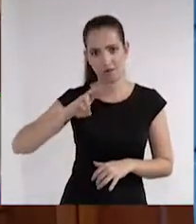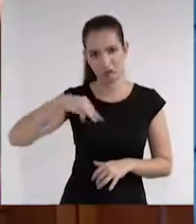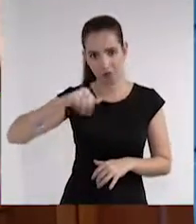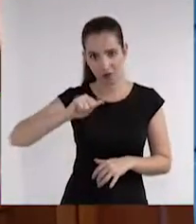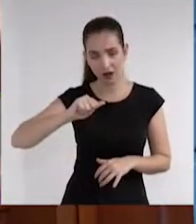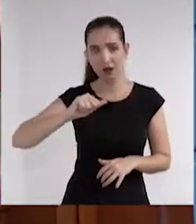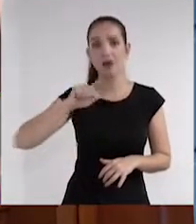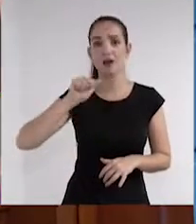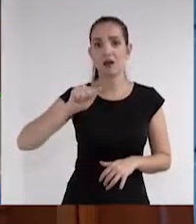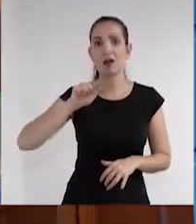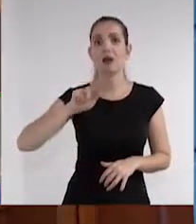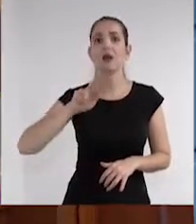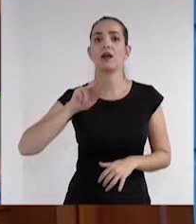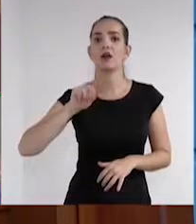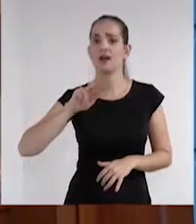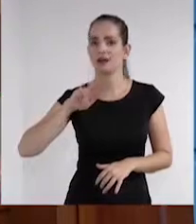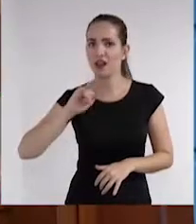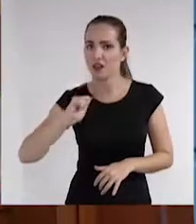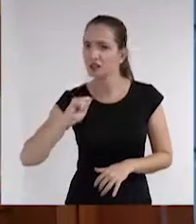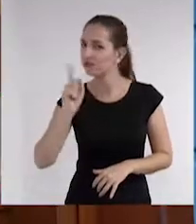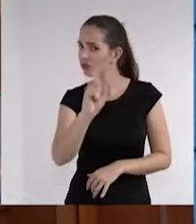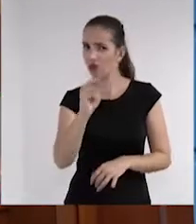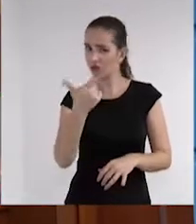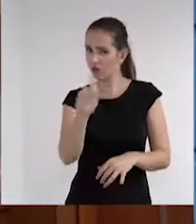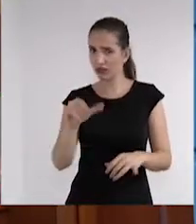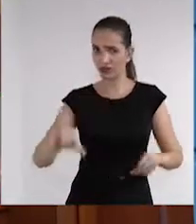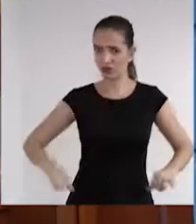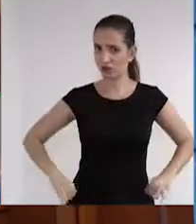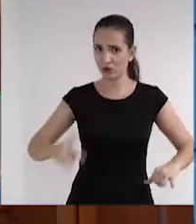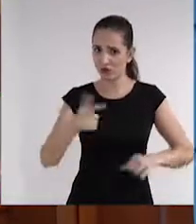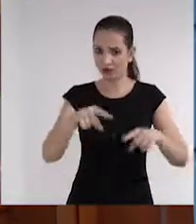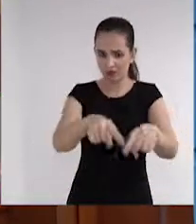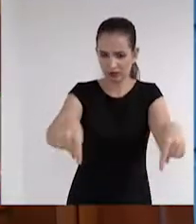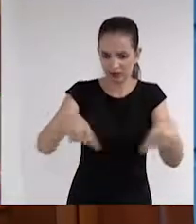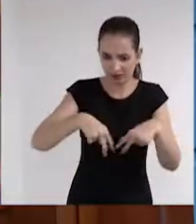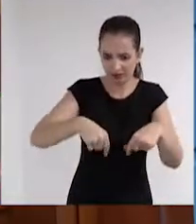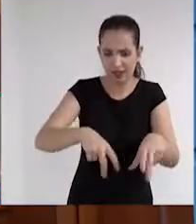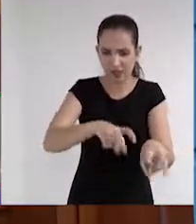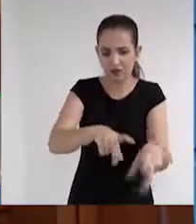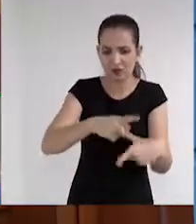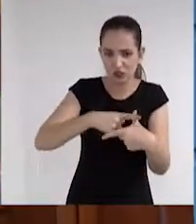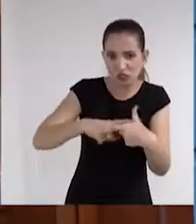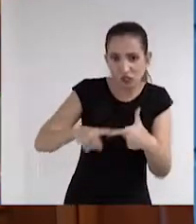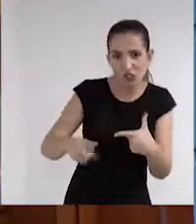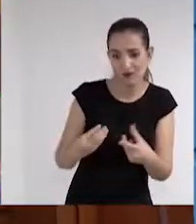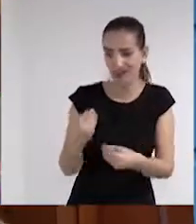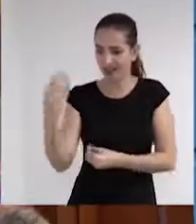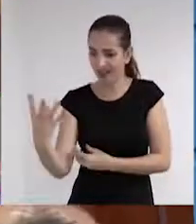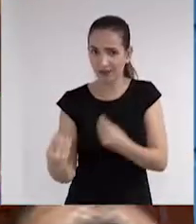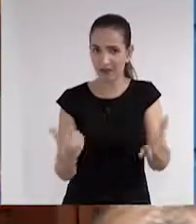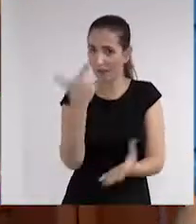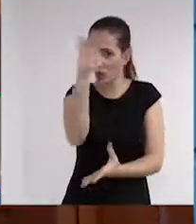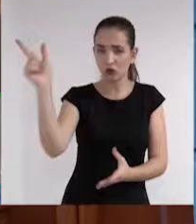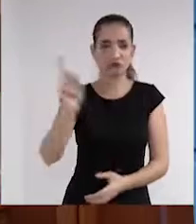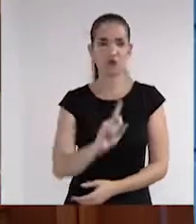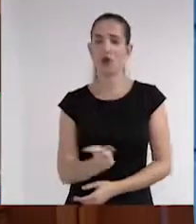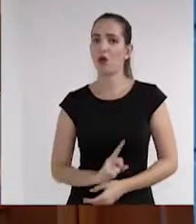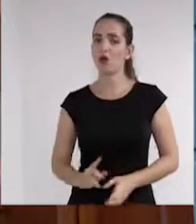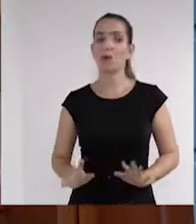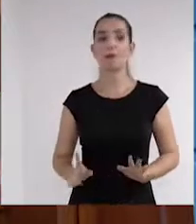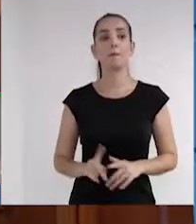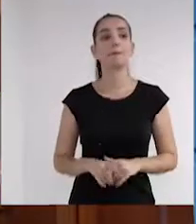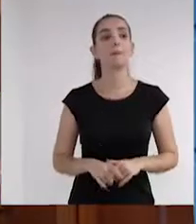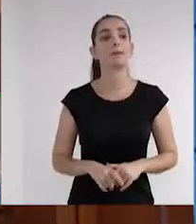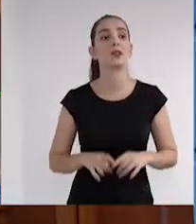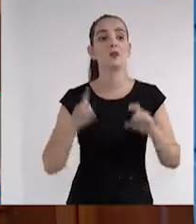desse. Não vai. É que você fala do ponto de vista de Vossa Excelência, que é um grande produtor, plantador, e